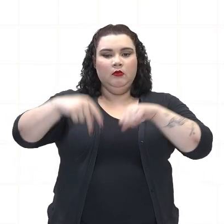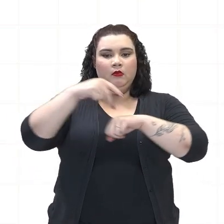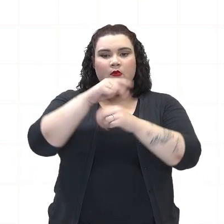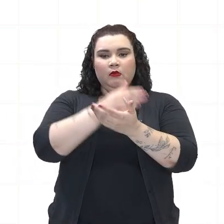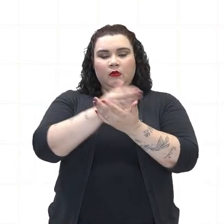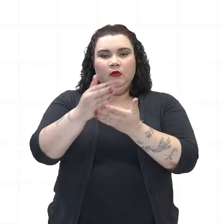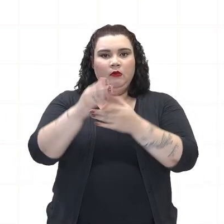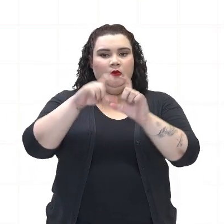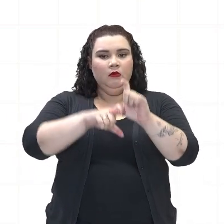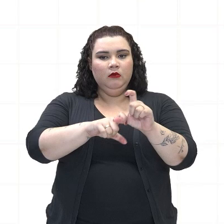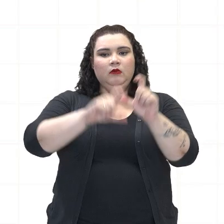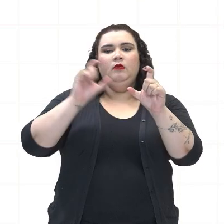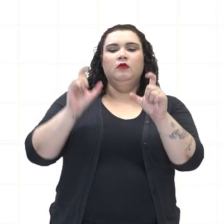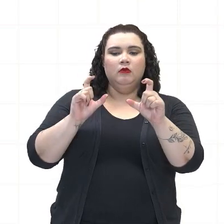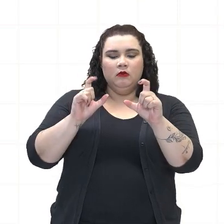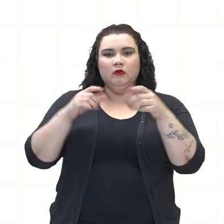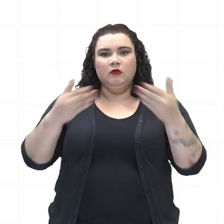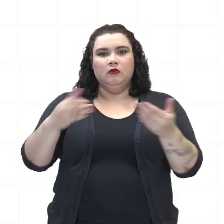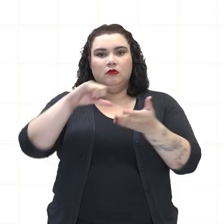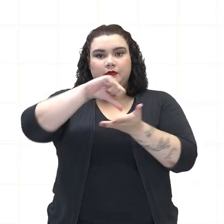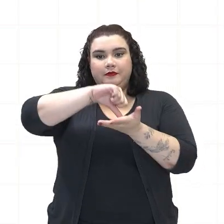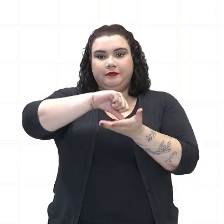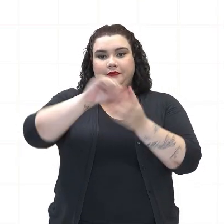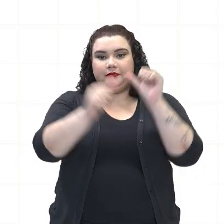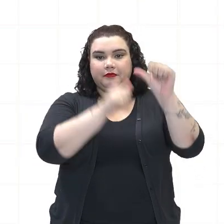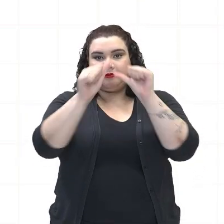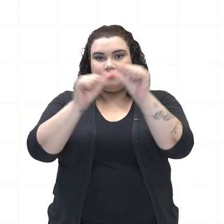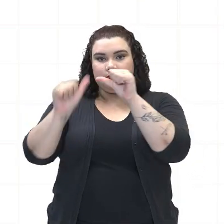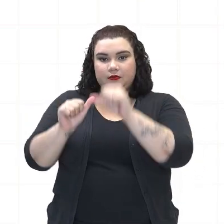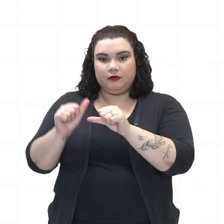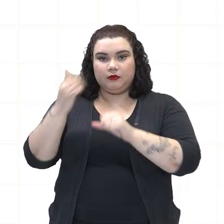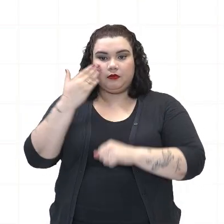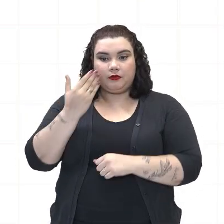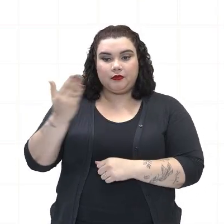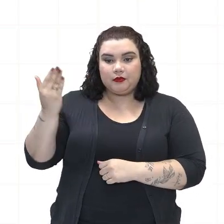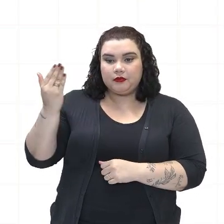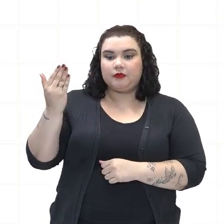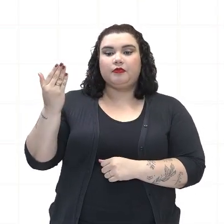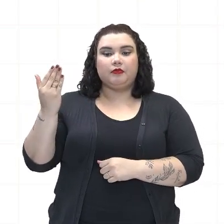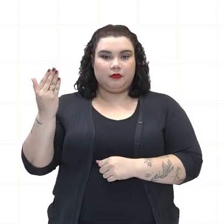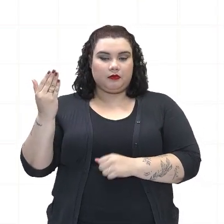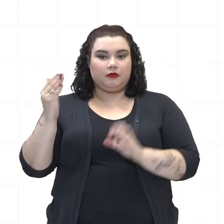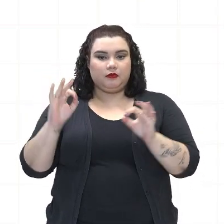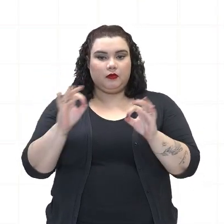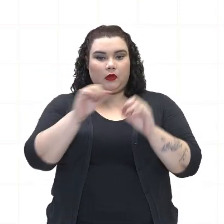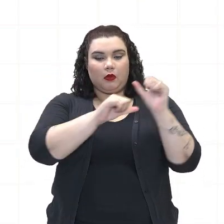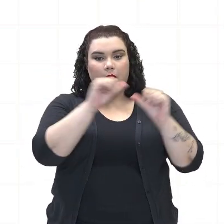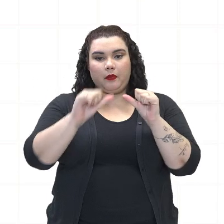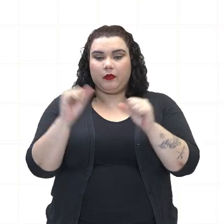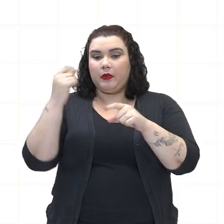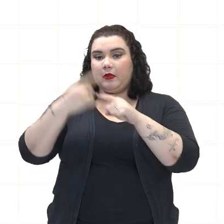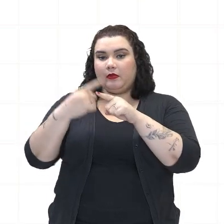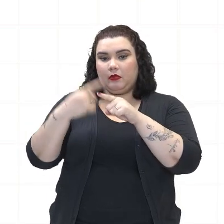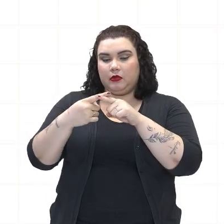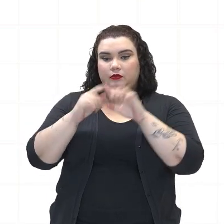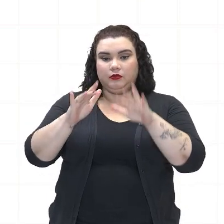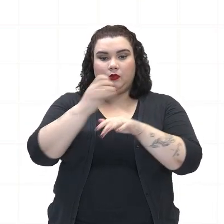o mapa da África se modificando, apesar do continente ser o mesmo, o mapa vai se modificando, por quê? A partir